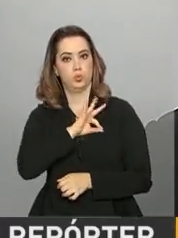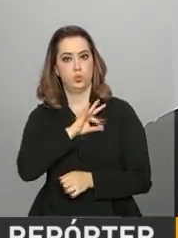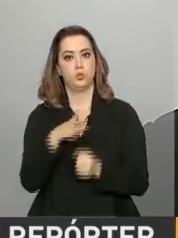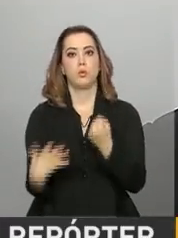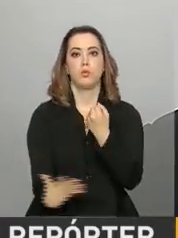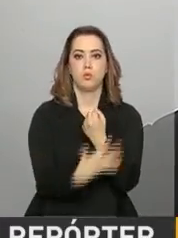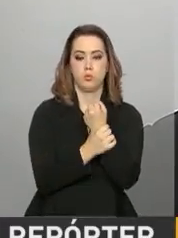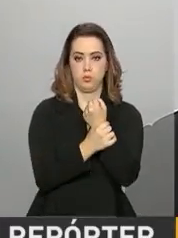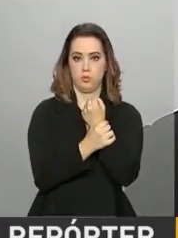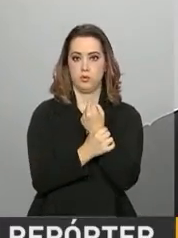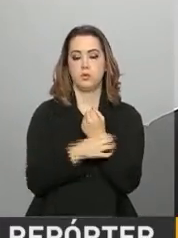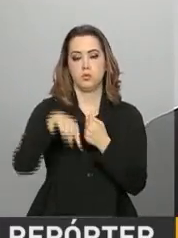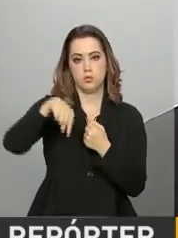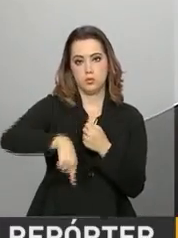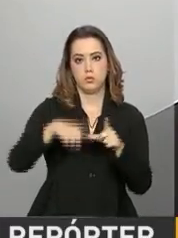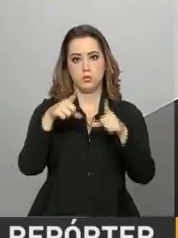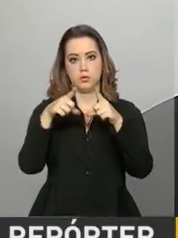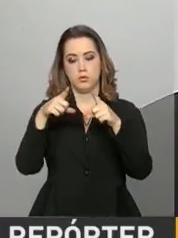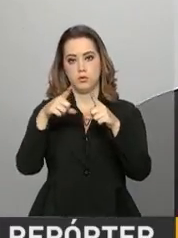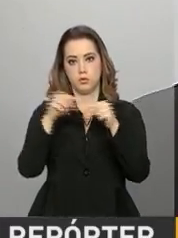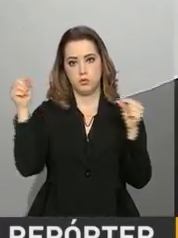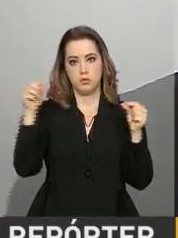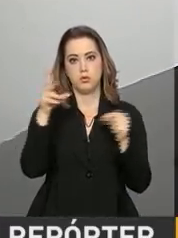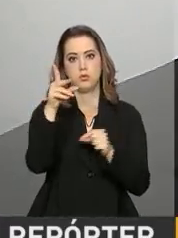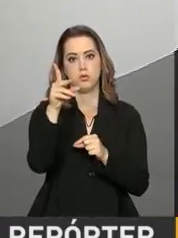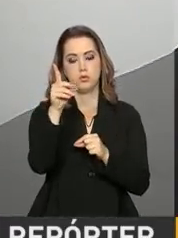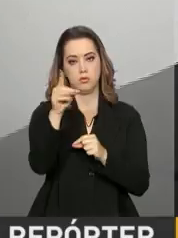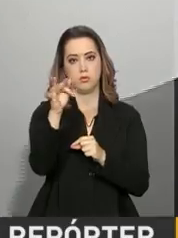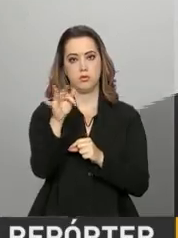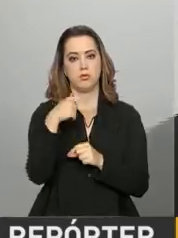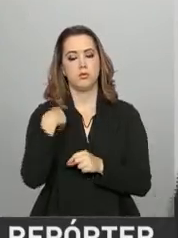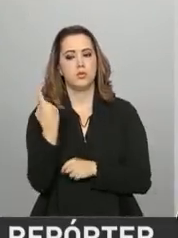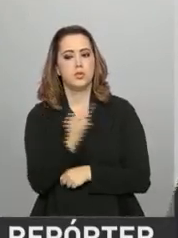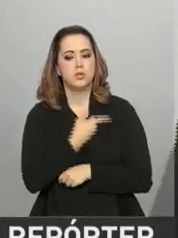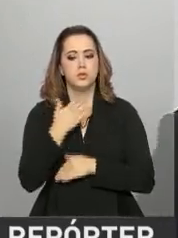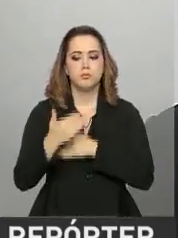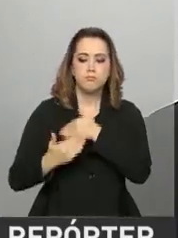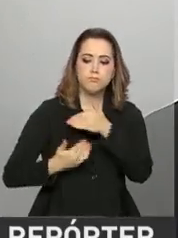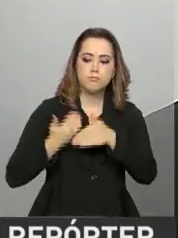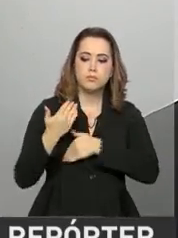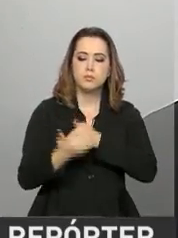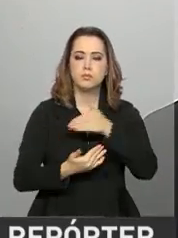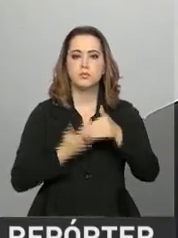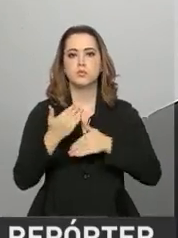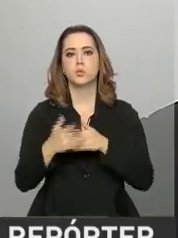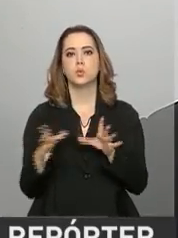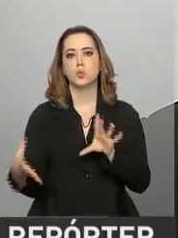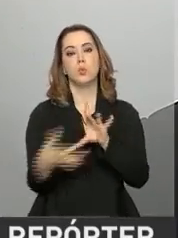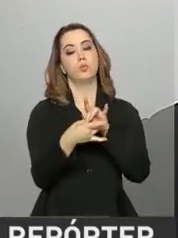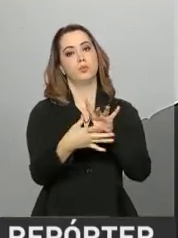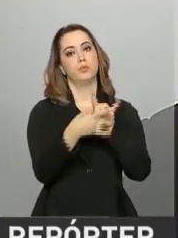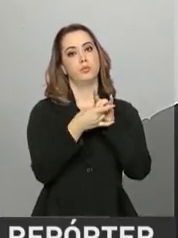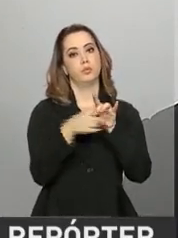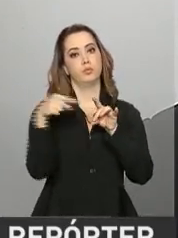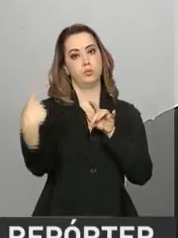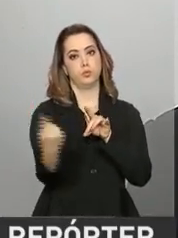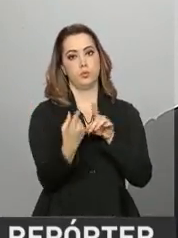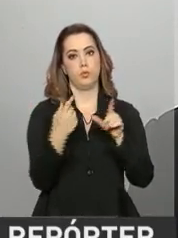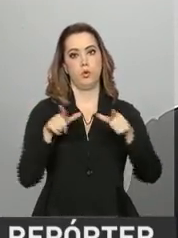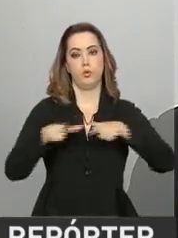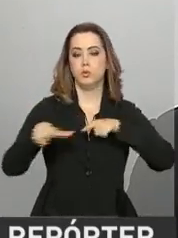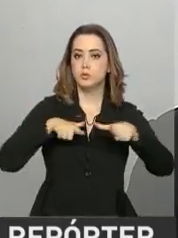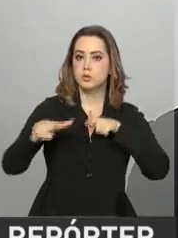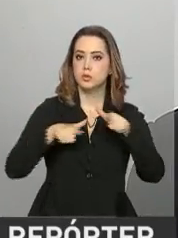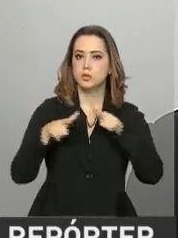quando chegamos no momento de um grande evento como esse nós damos continuidade a esse tipo de parceria em trabalhos